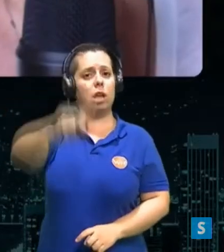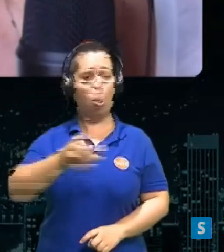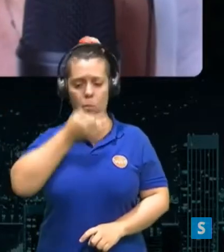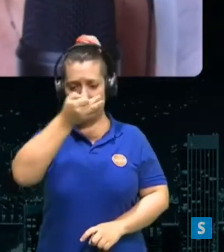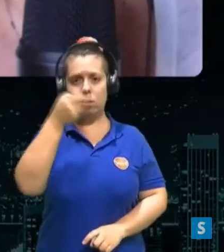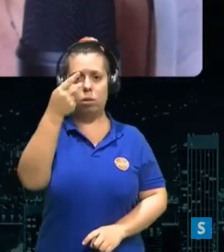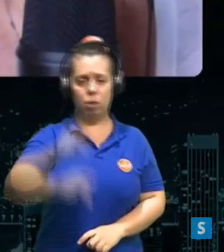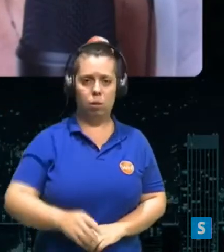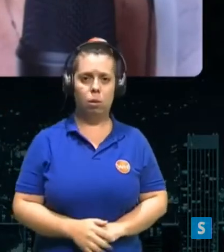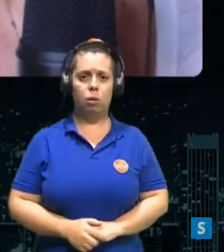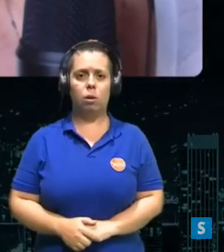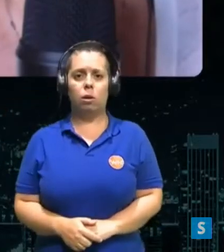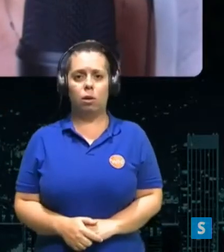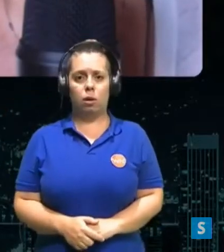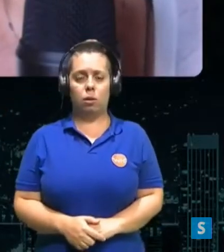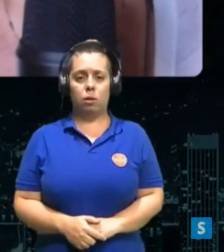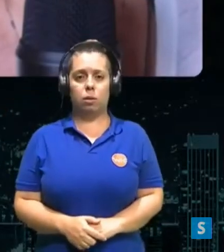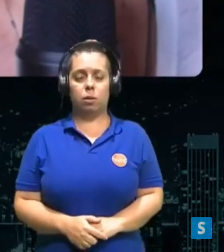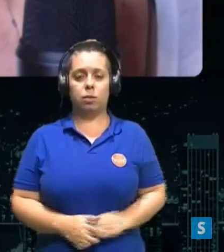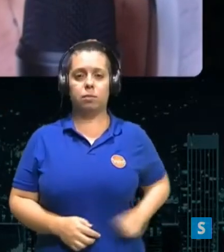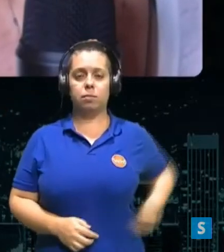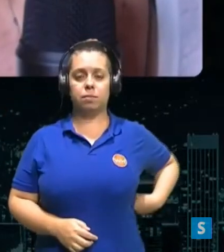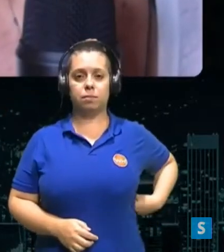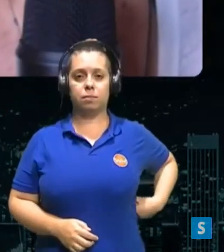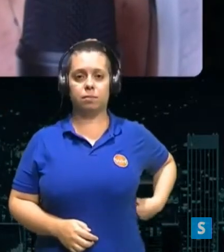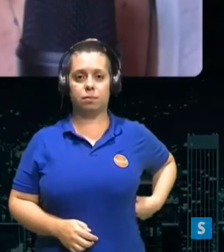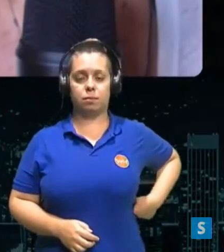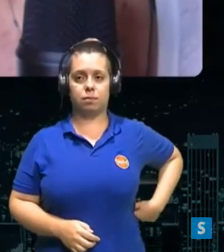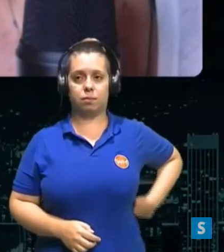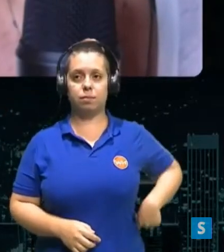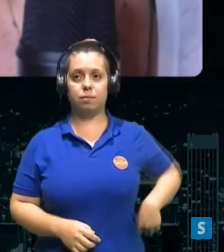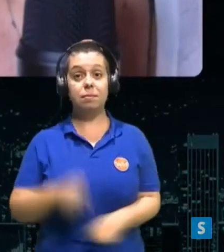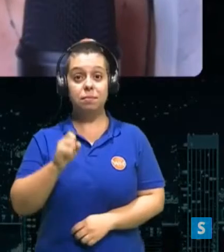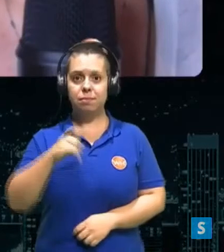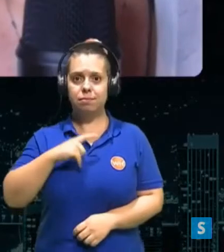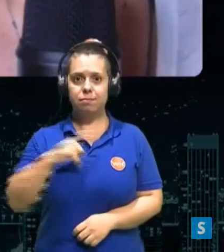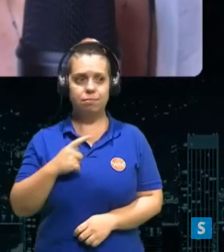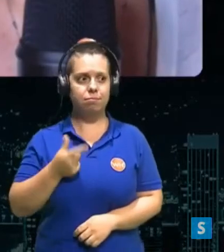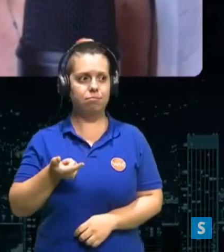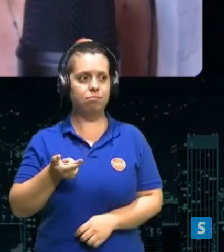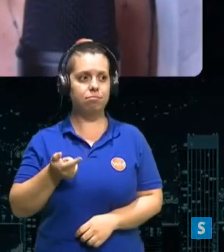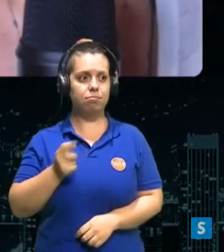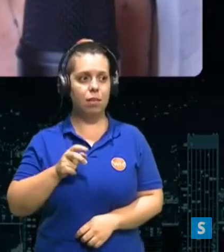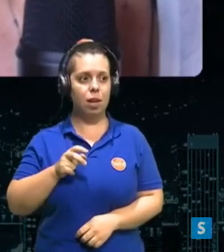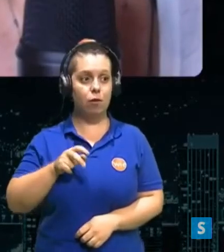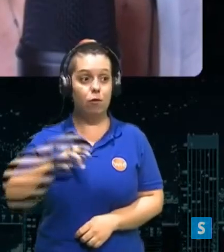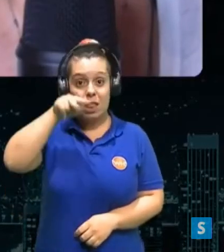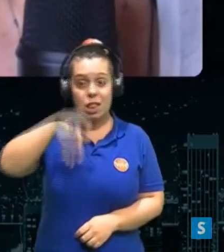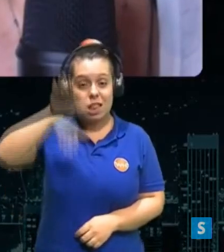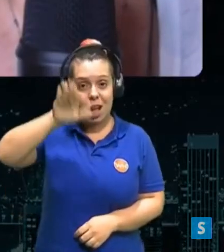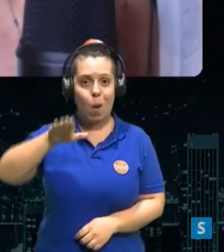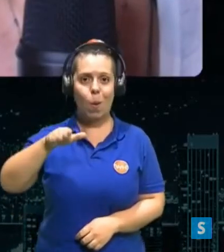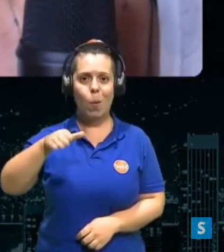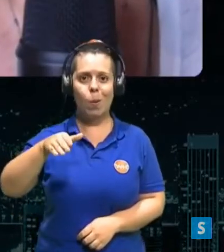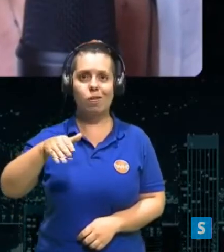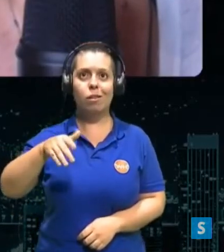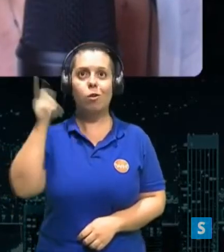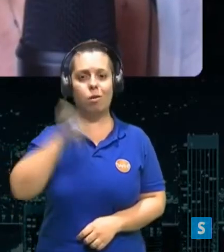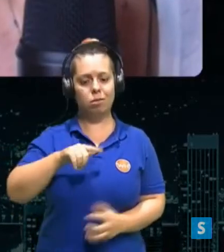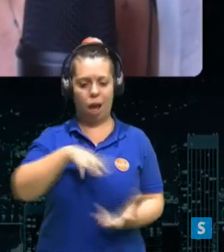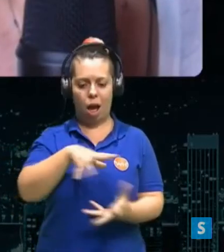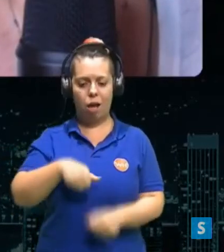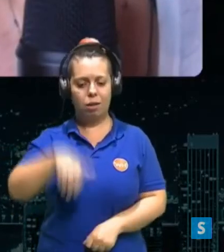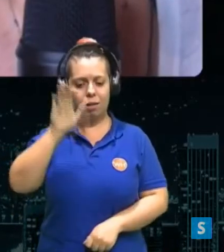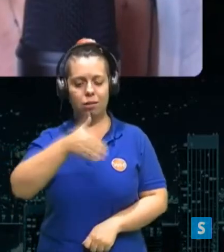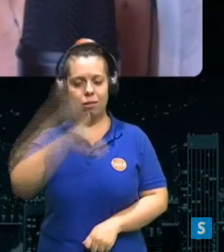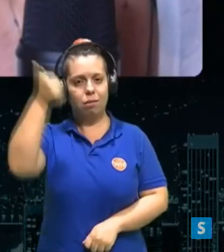mais visões perspectivas nós temos melhor a imagem do mundo que a gente consegue